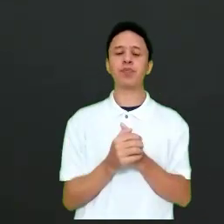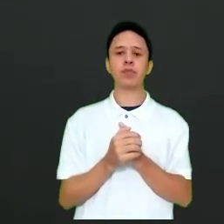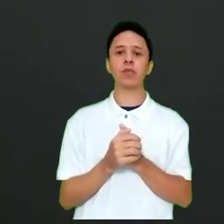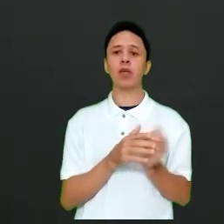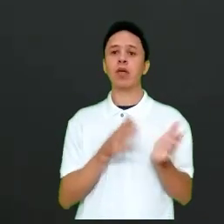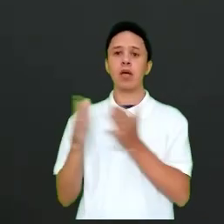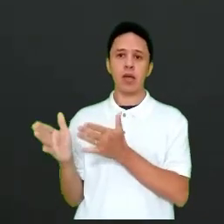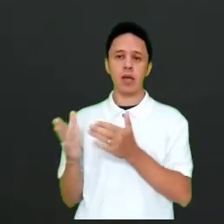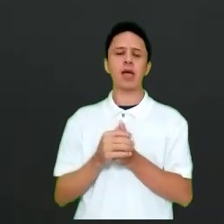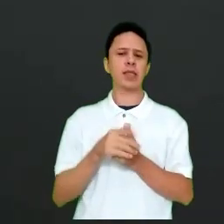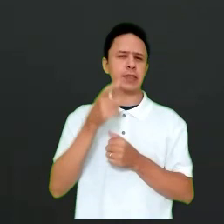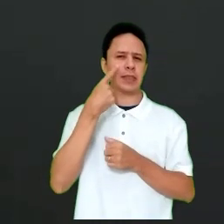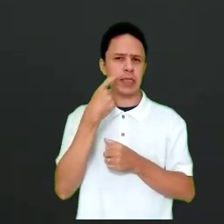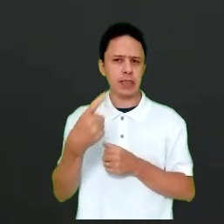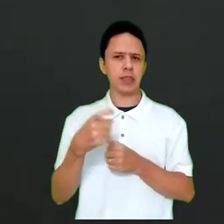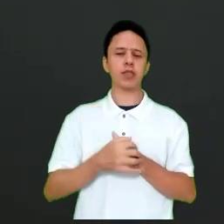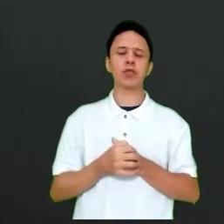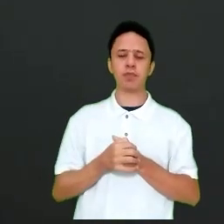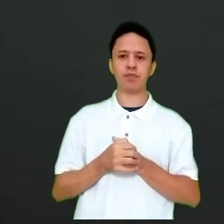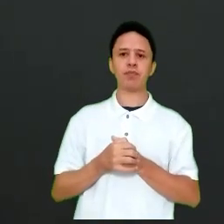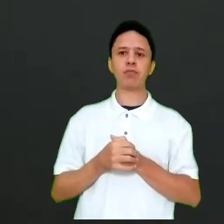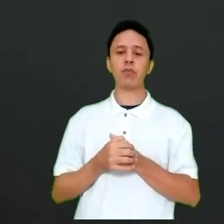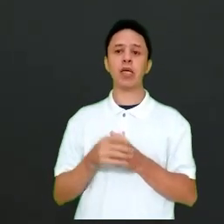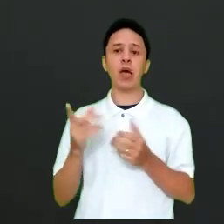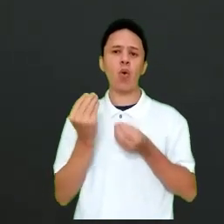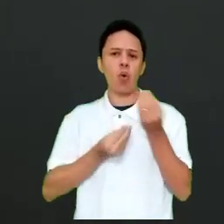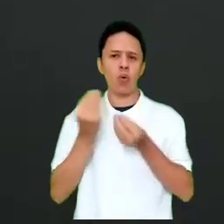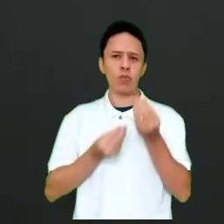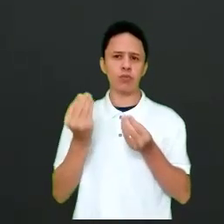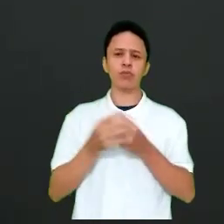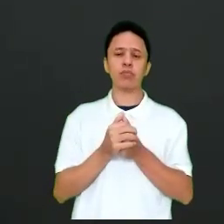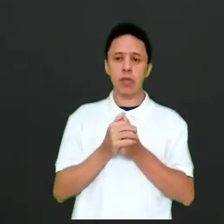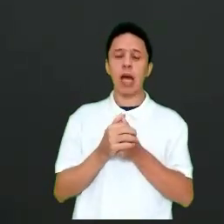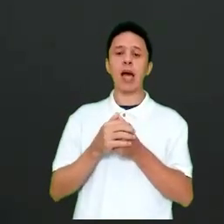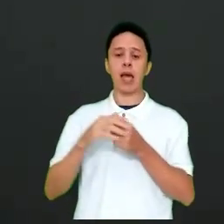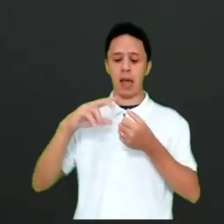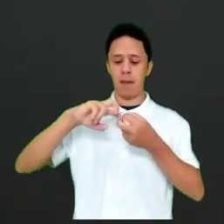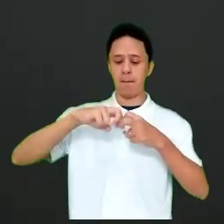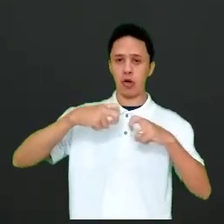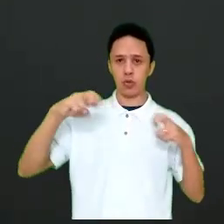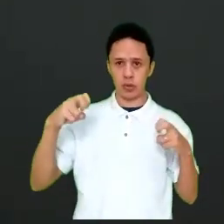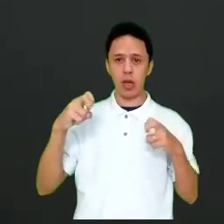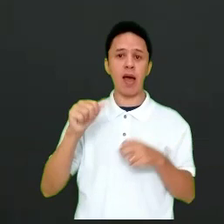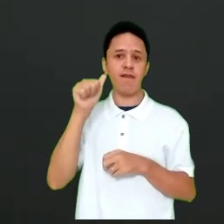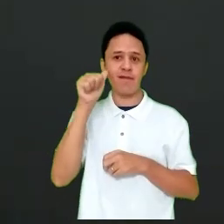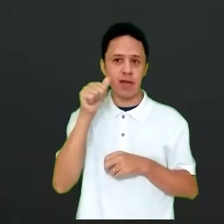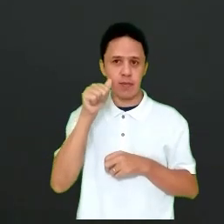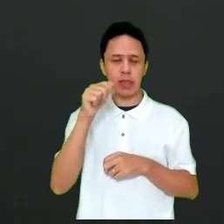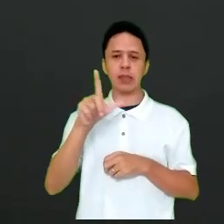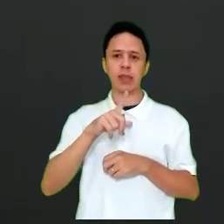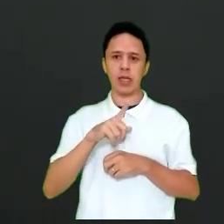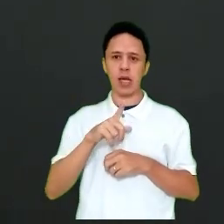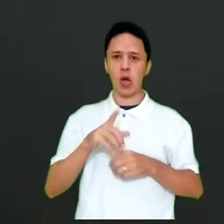que é a partenogênese, é muito interessante. A partenogênese é uma jogada em que a reprodução, a fêmea,